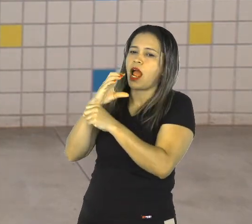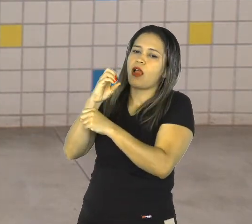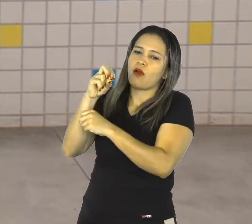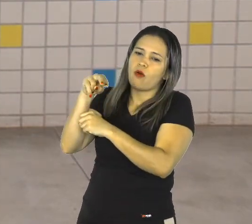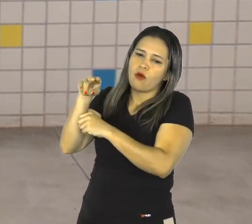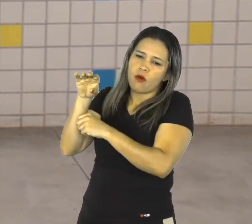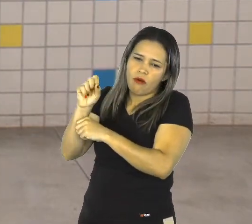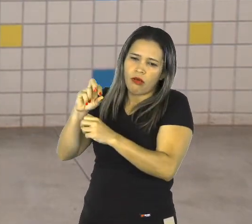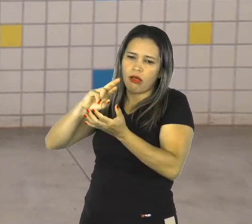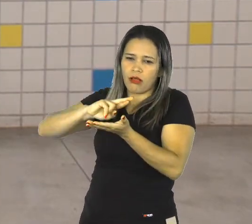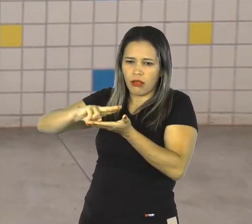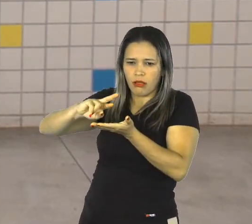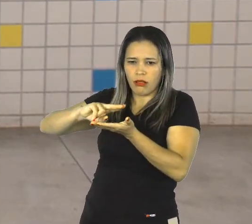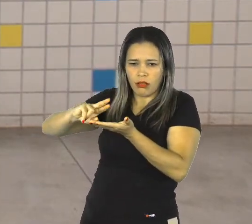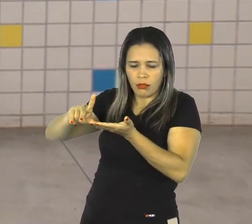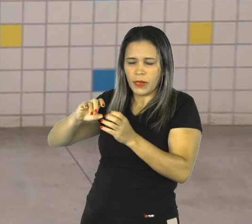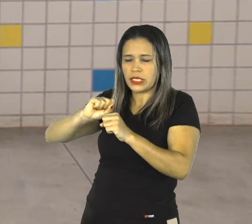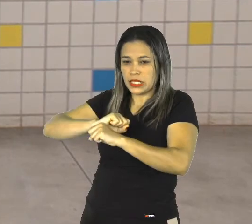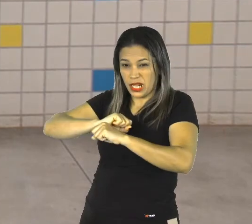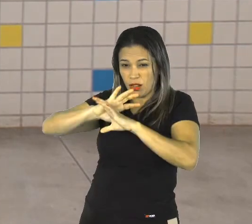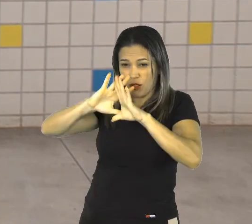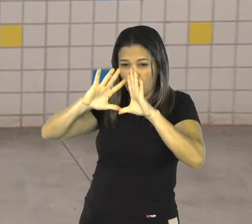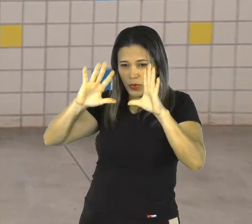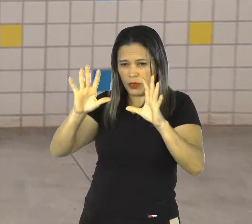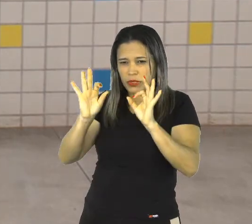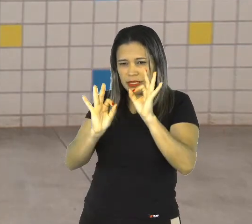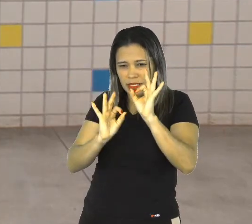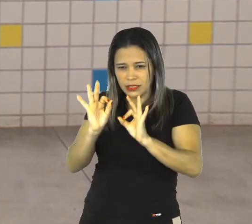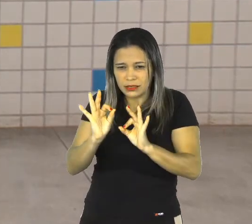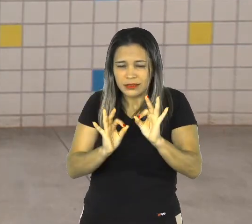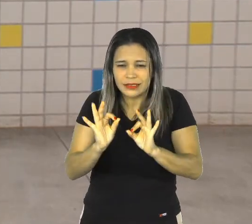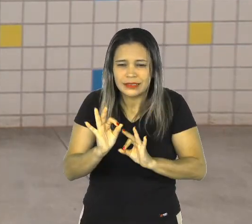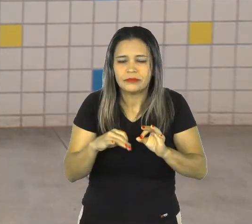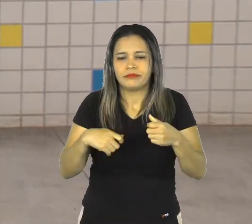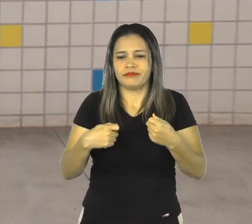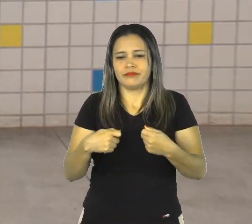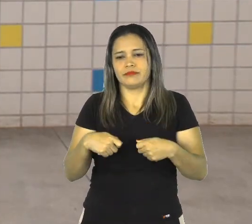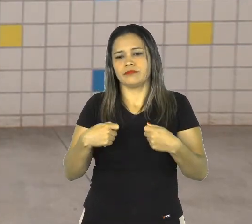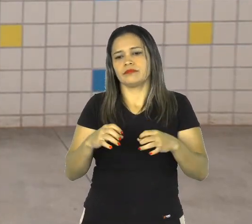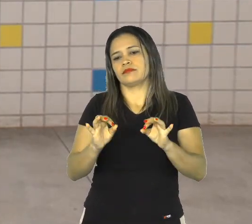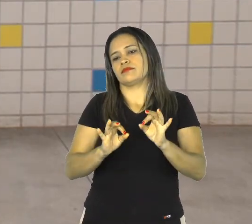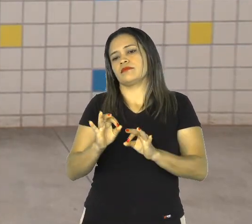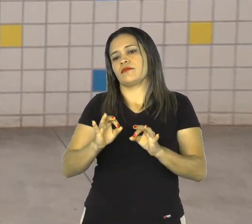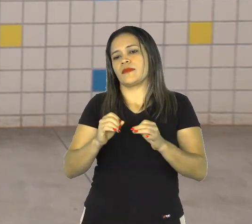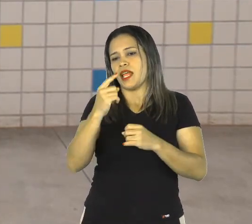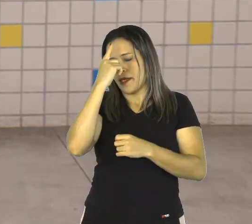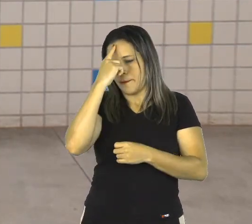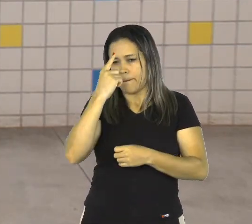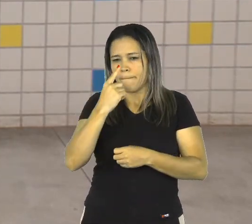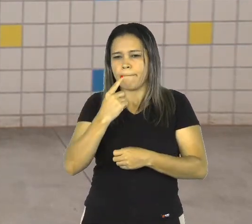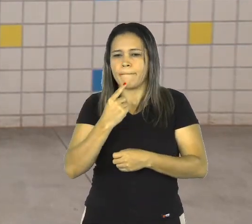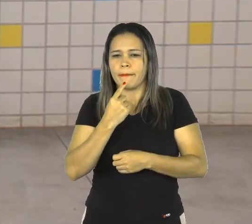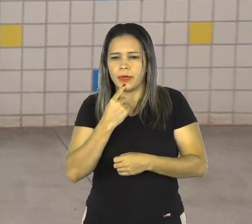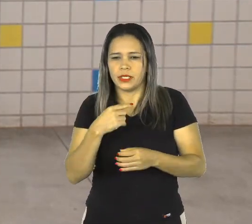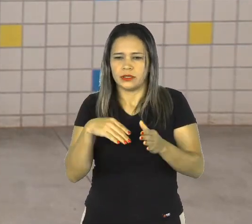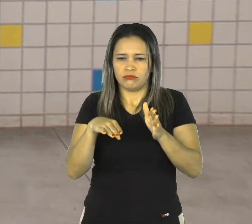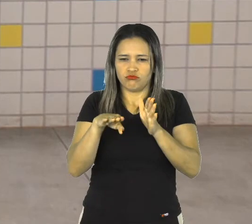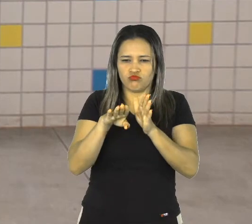essa luminosidade seja organizada e a imagem chegue para essas